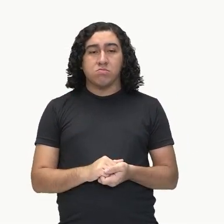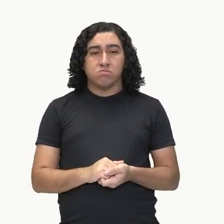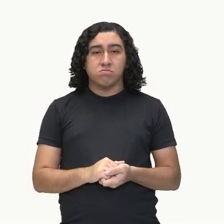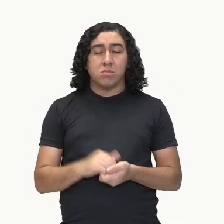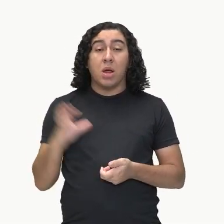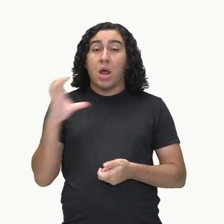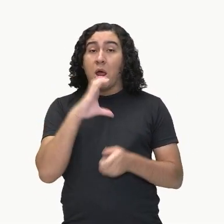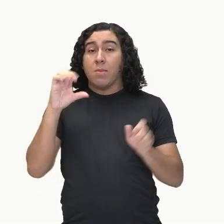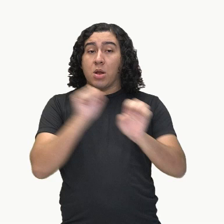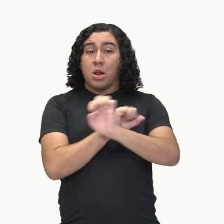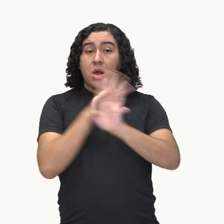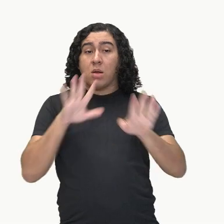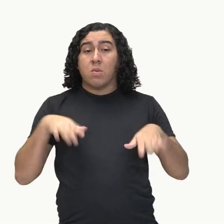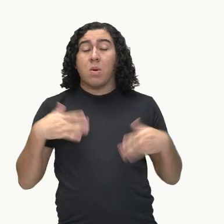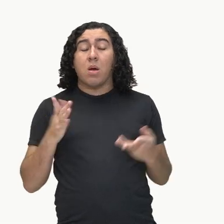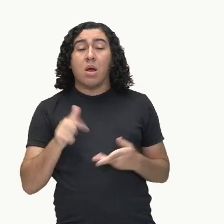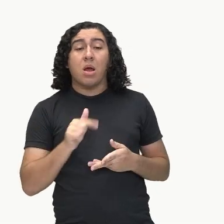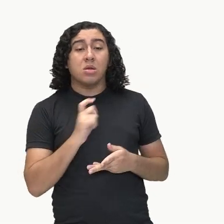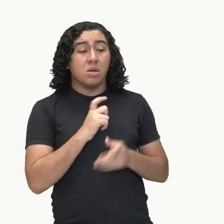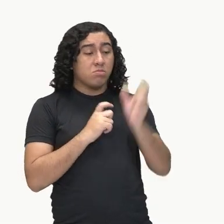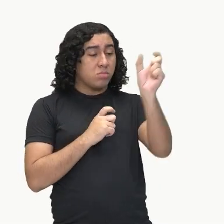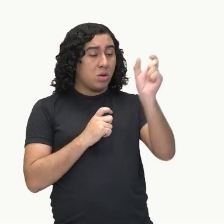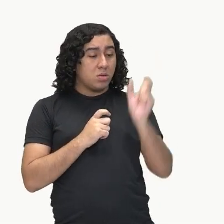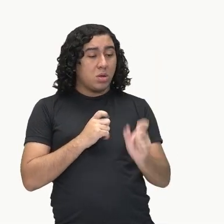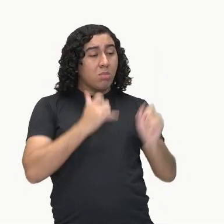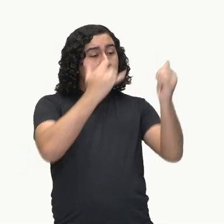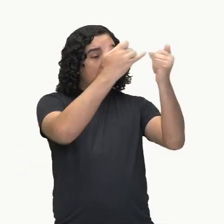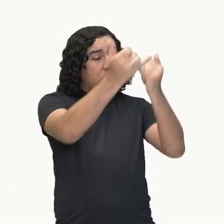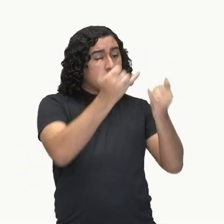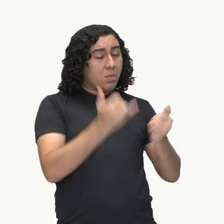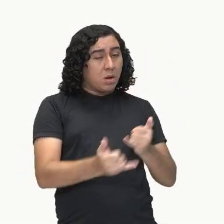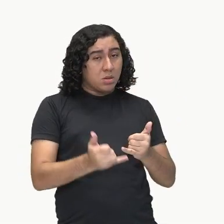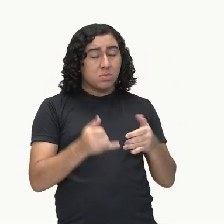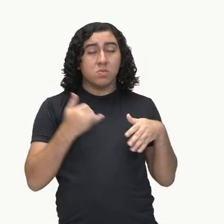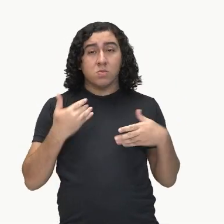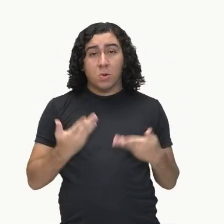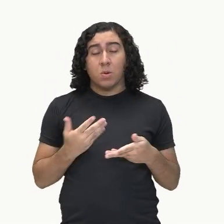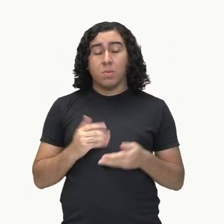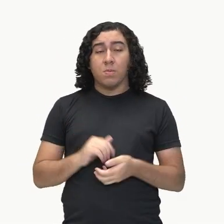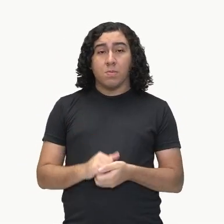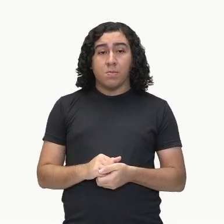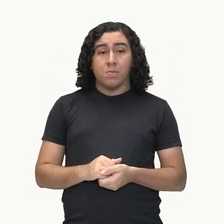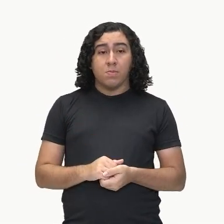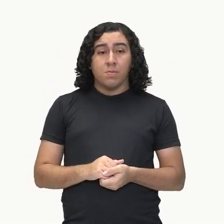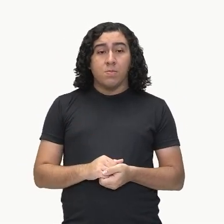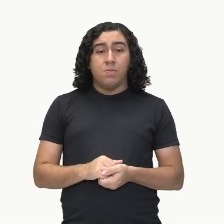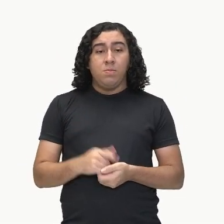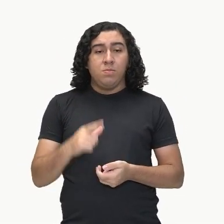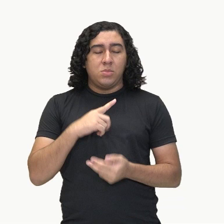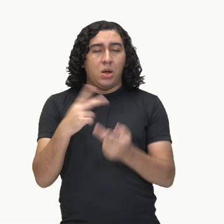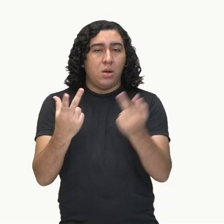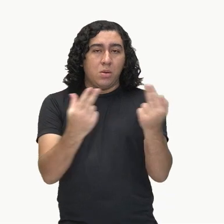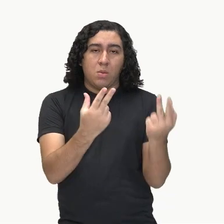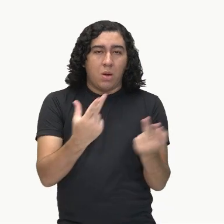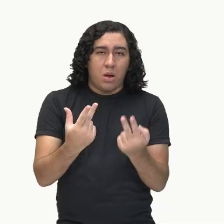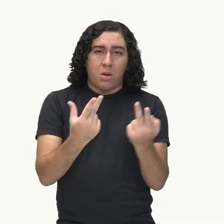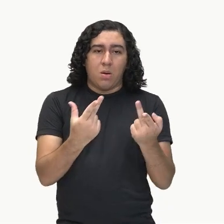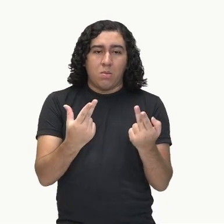clara quais são os termos semelhantes, quais são aqueles que vão possuir a mesma parte